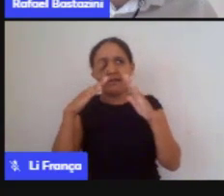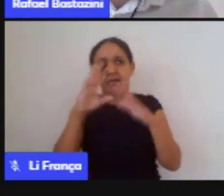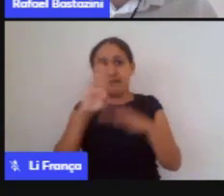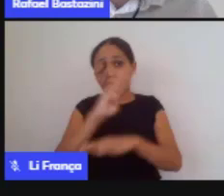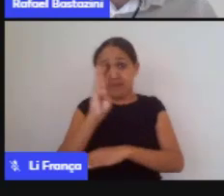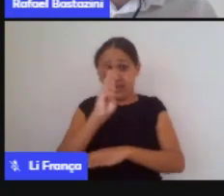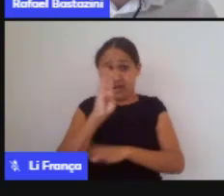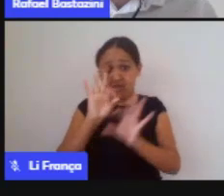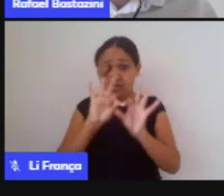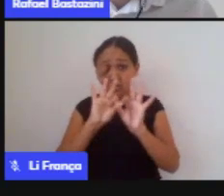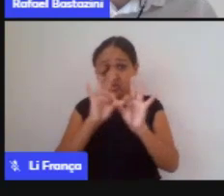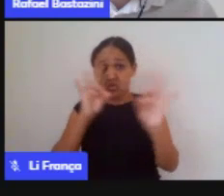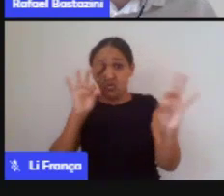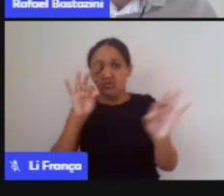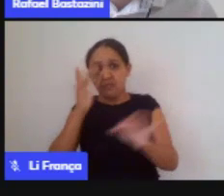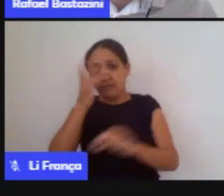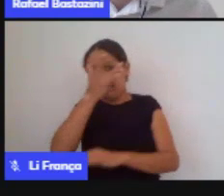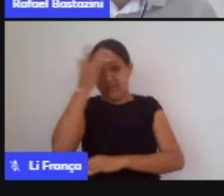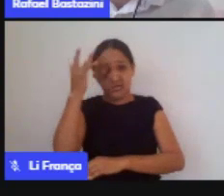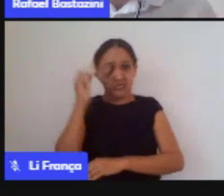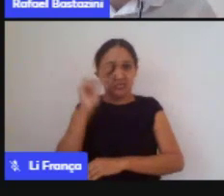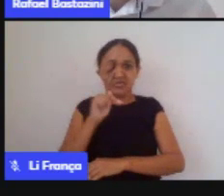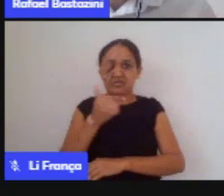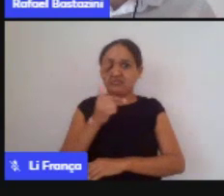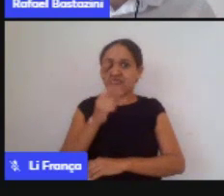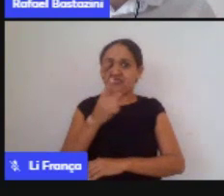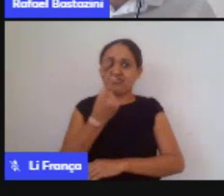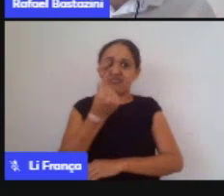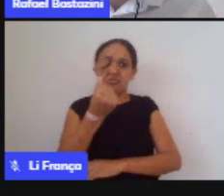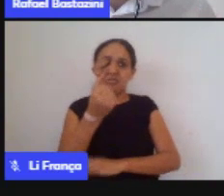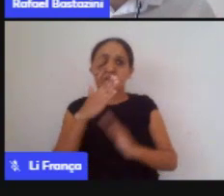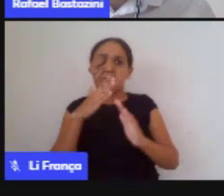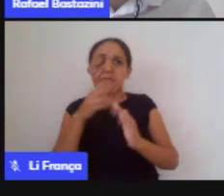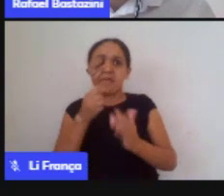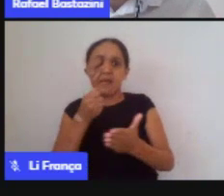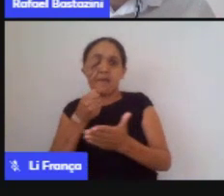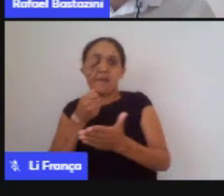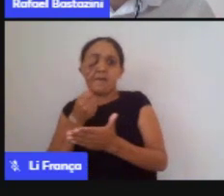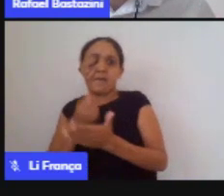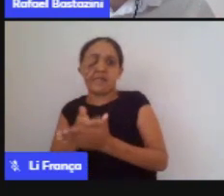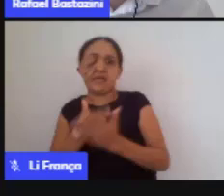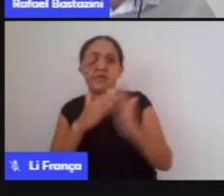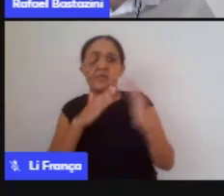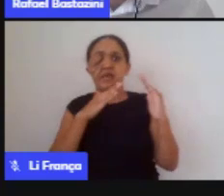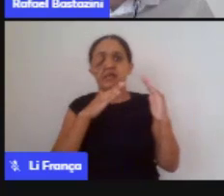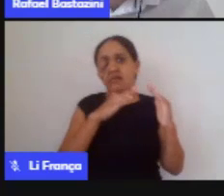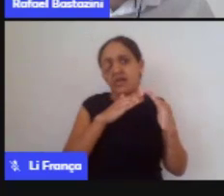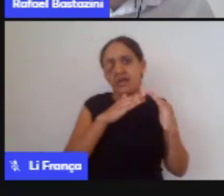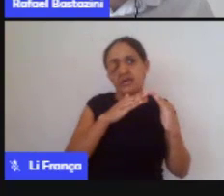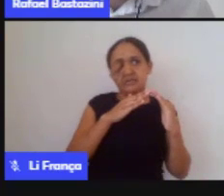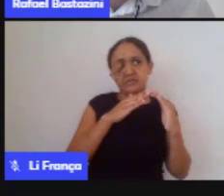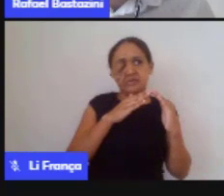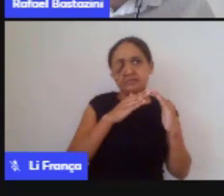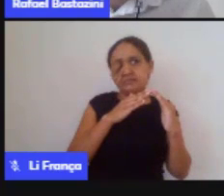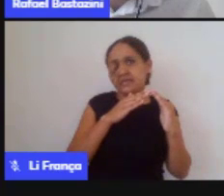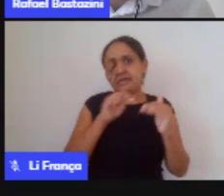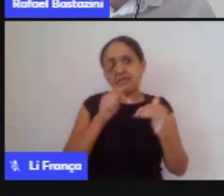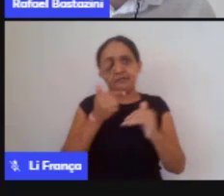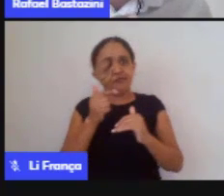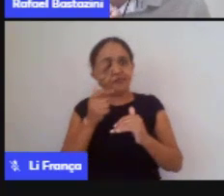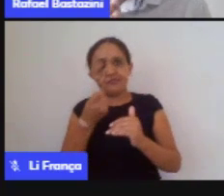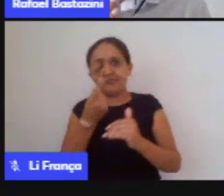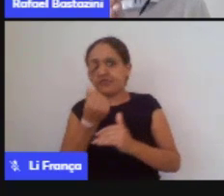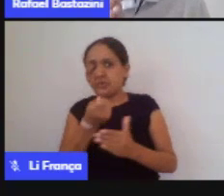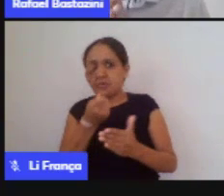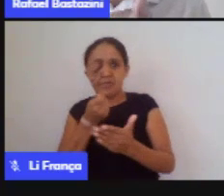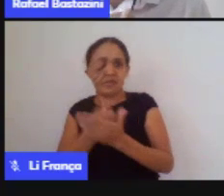pessoas, se não tinham dinheiro para comprar uma moradia, também muitas vezes não tinham dinheiro para adquirir um carro e dependiam do transporte